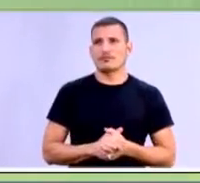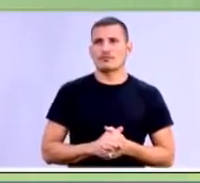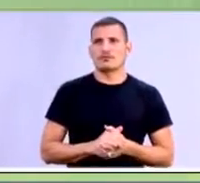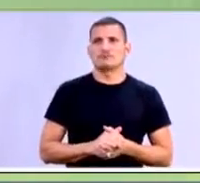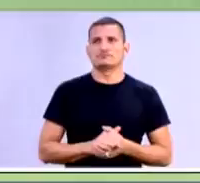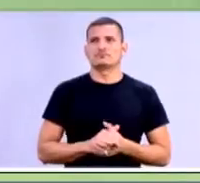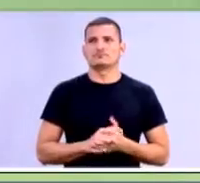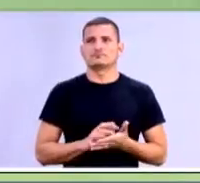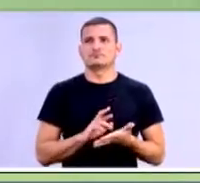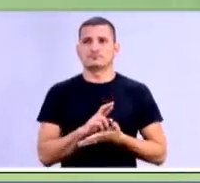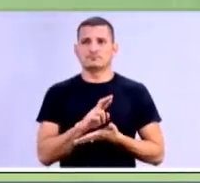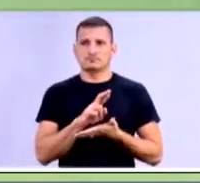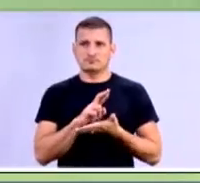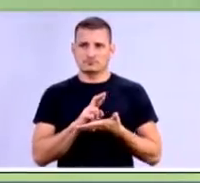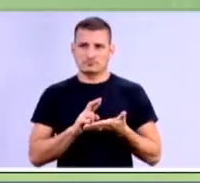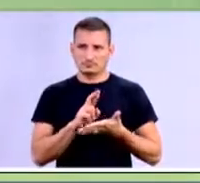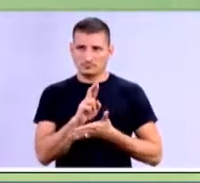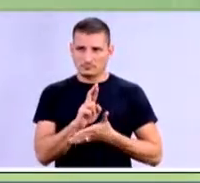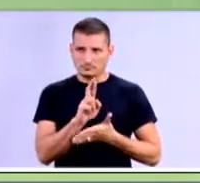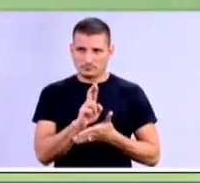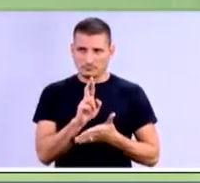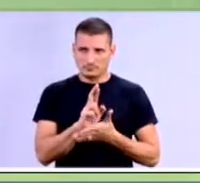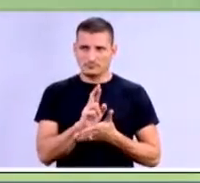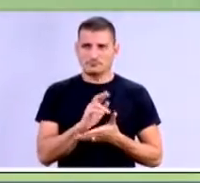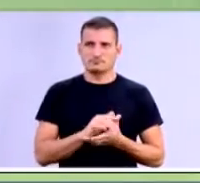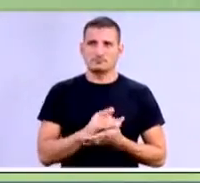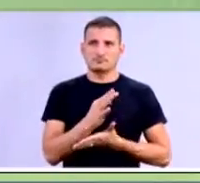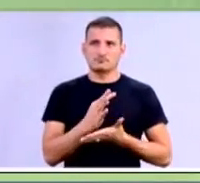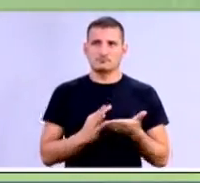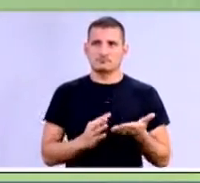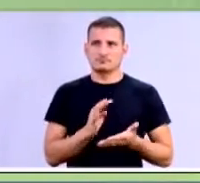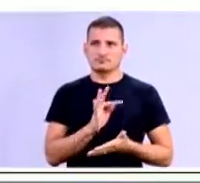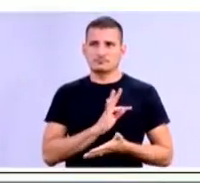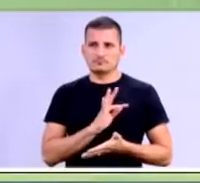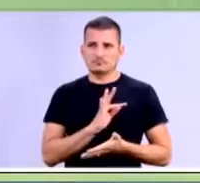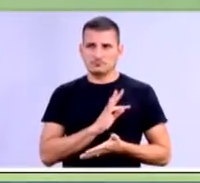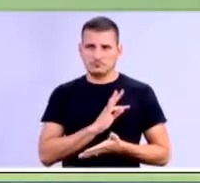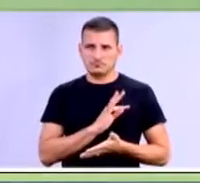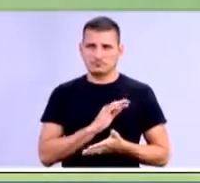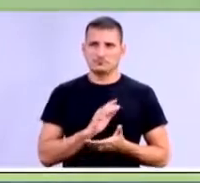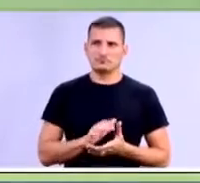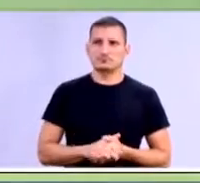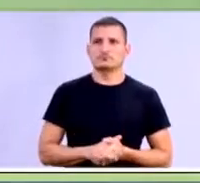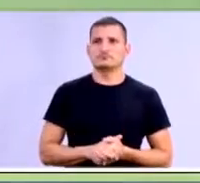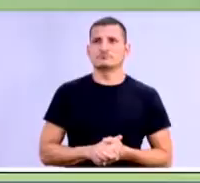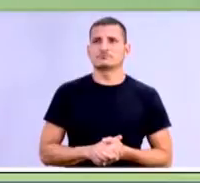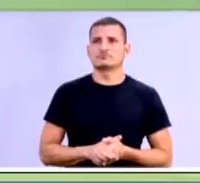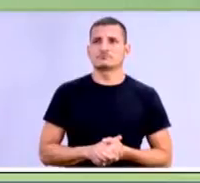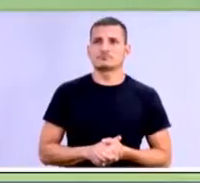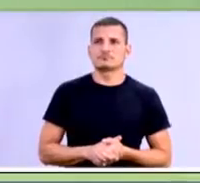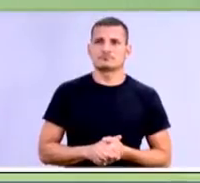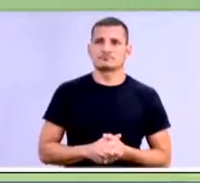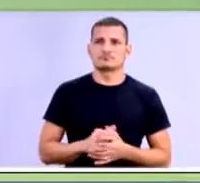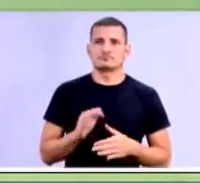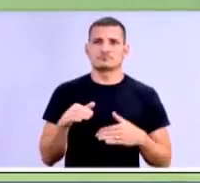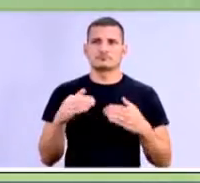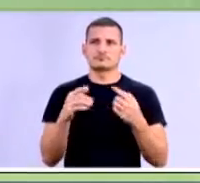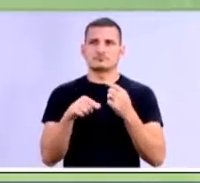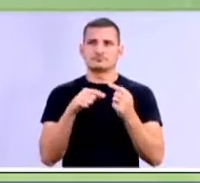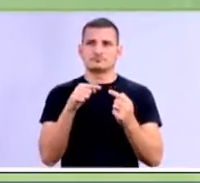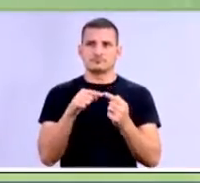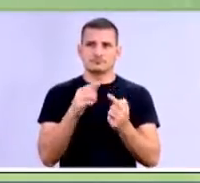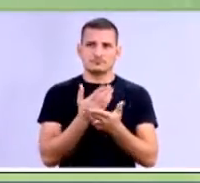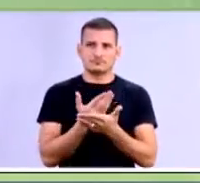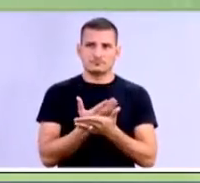redação científica e textos técnicos e de instrução. Certo. Então, quais seriam os objetivos dessa nossa